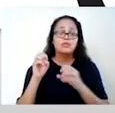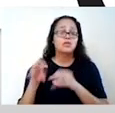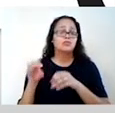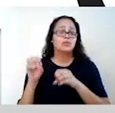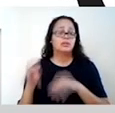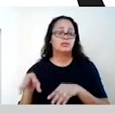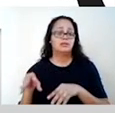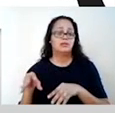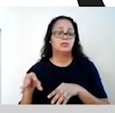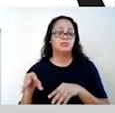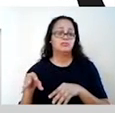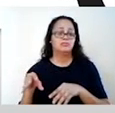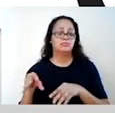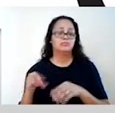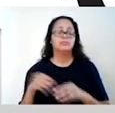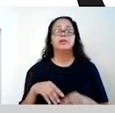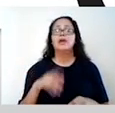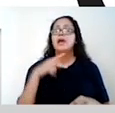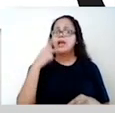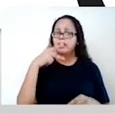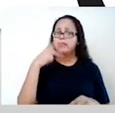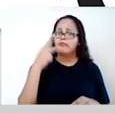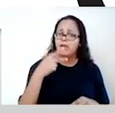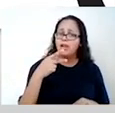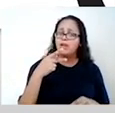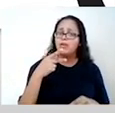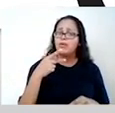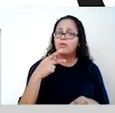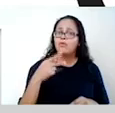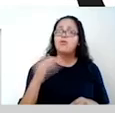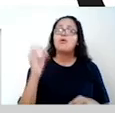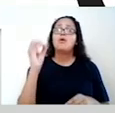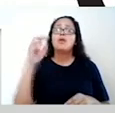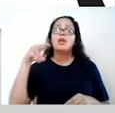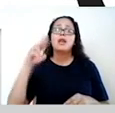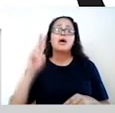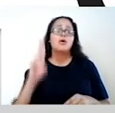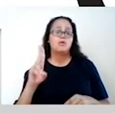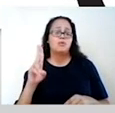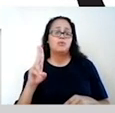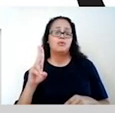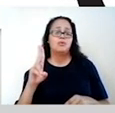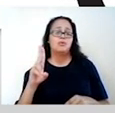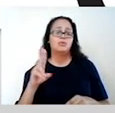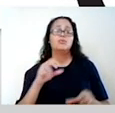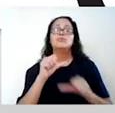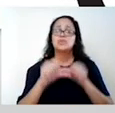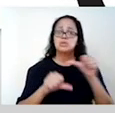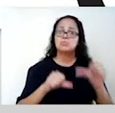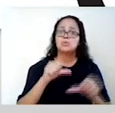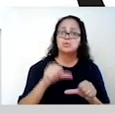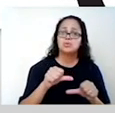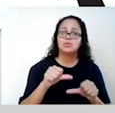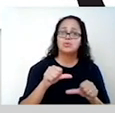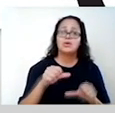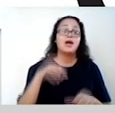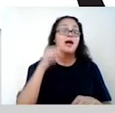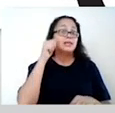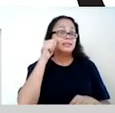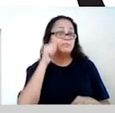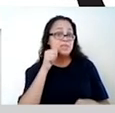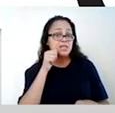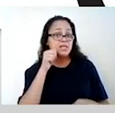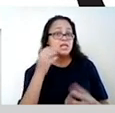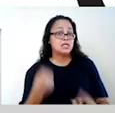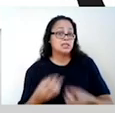tão grande que ela chegou a dar depoimento na ONU. Então ela muda, ela influencia as pessoas sim. Imagina quantas meninas não se sentiram